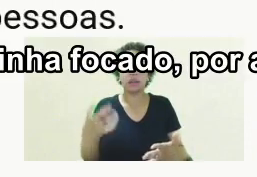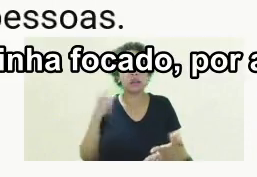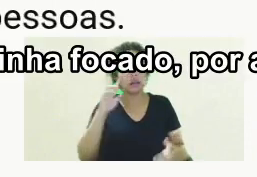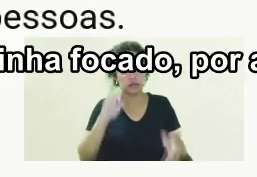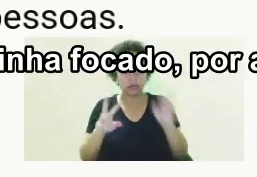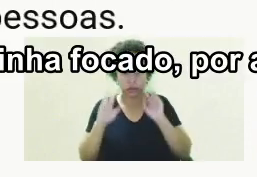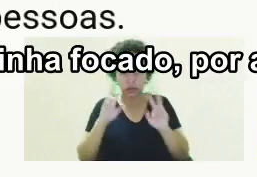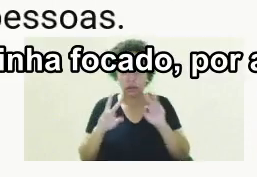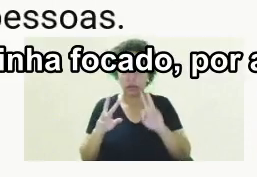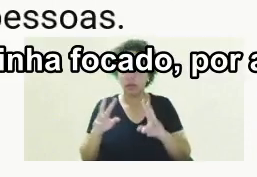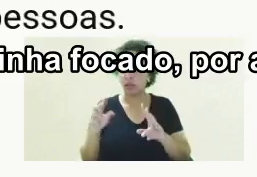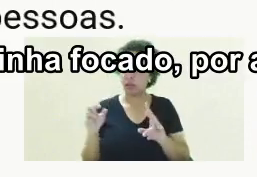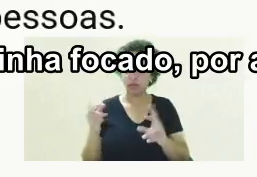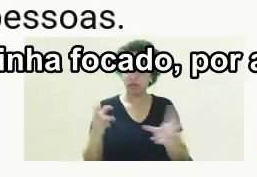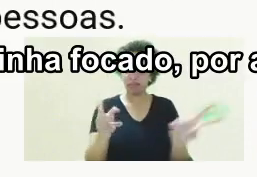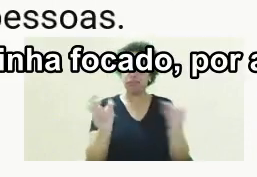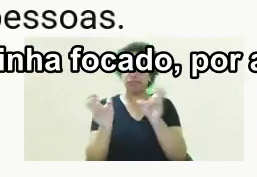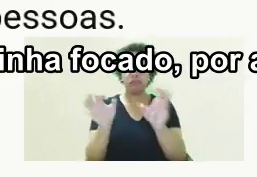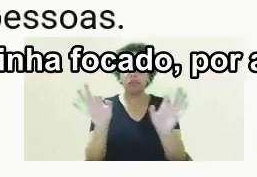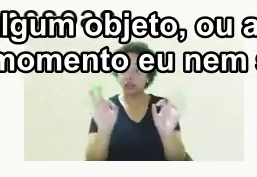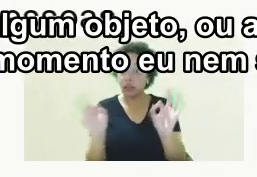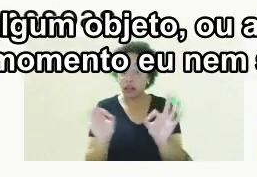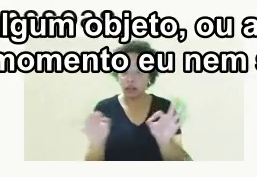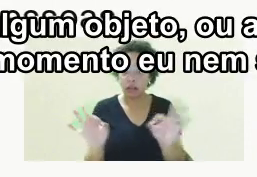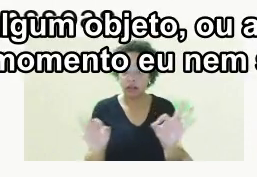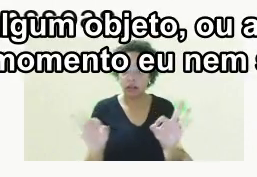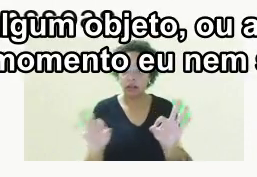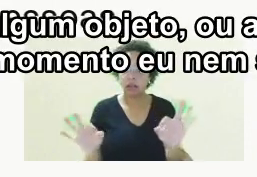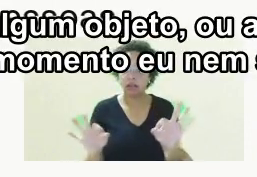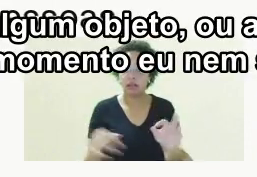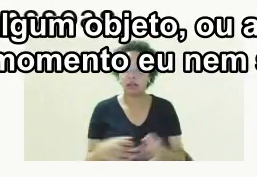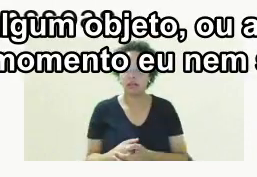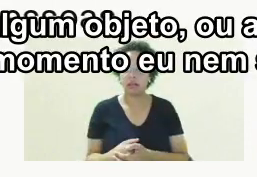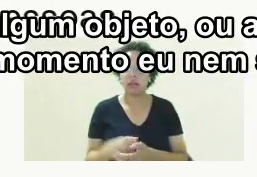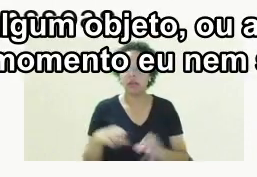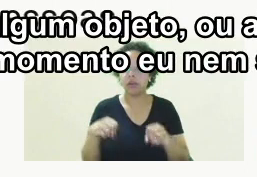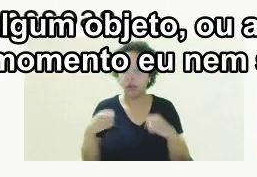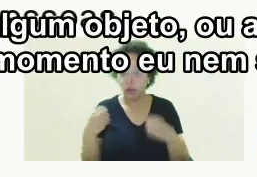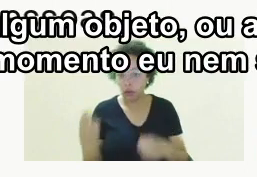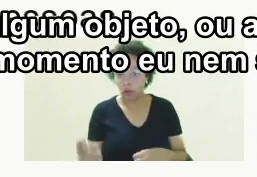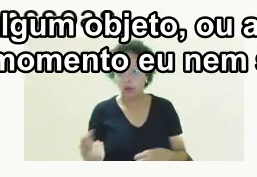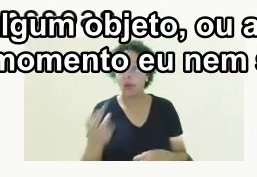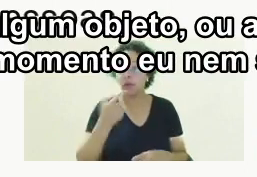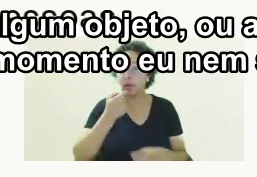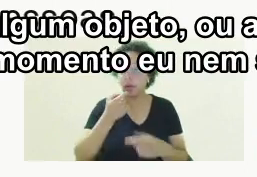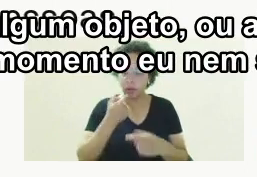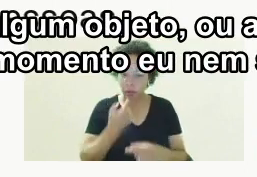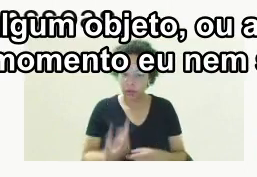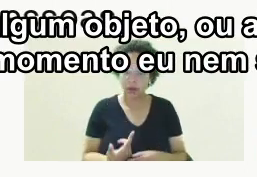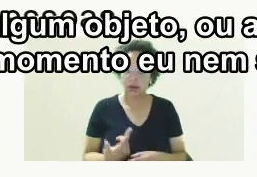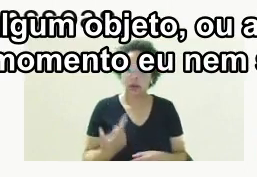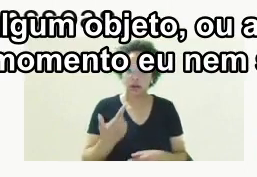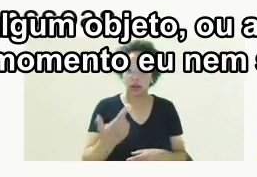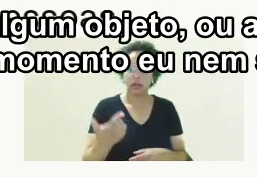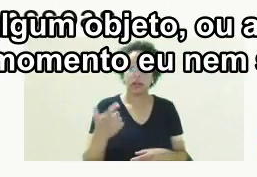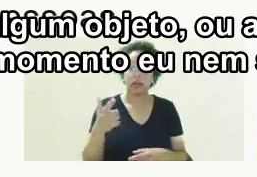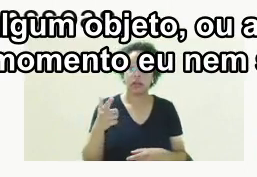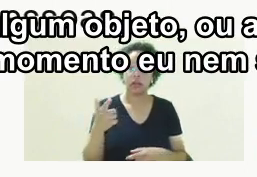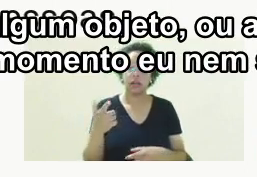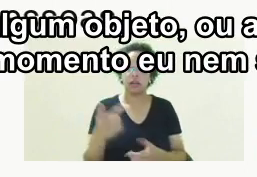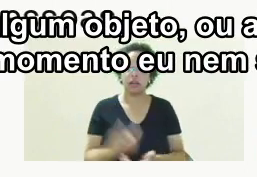tela, algo que eu não tinha focado, por alguma razão. Ou fala o nome de algum, seja algum objeto,